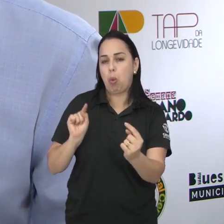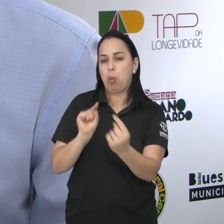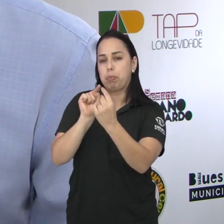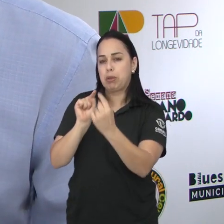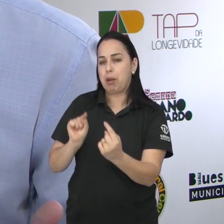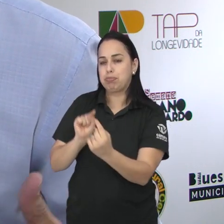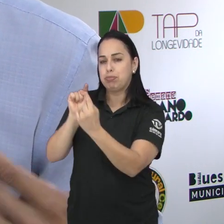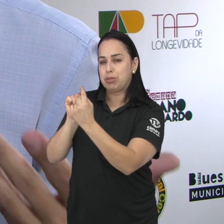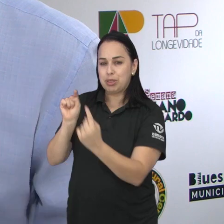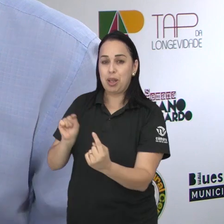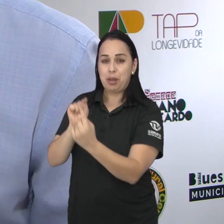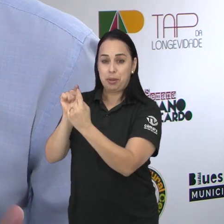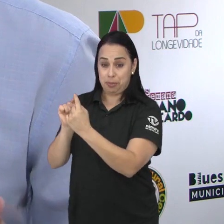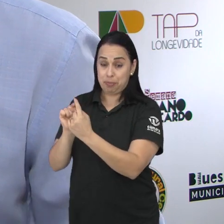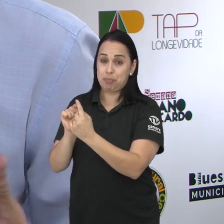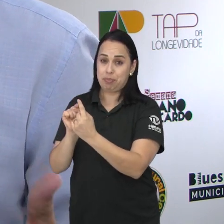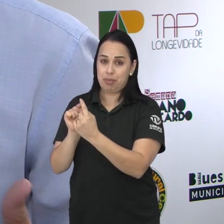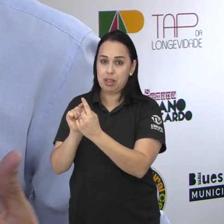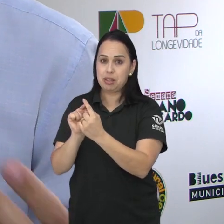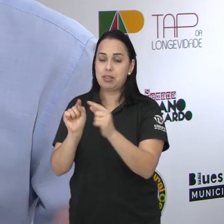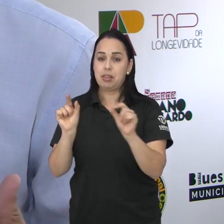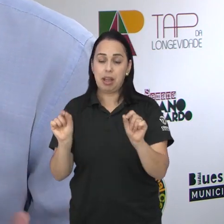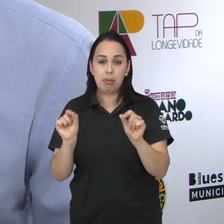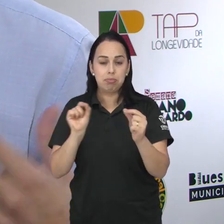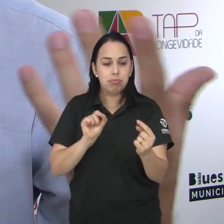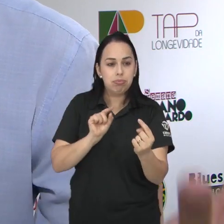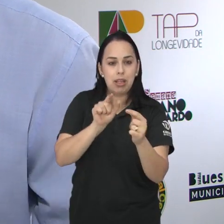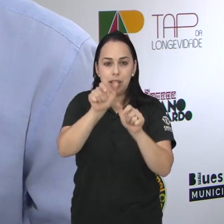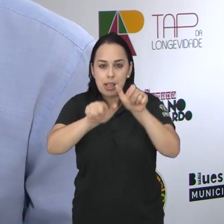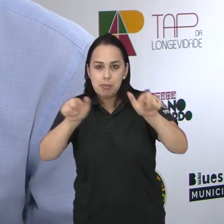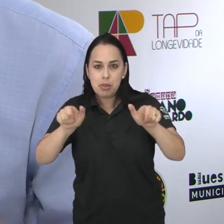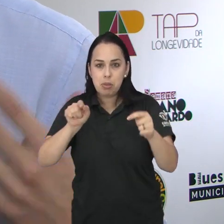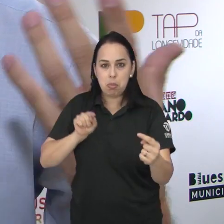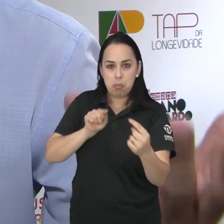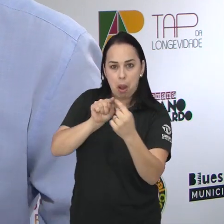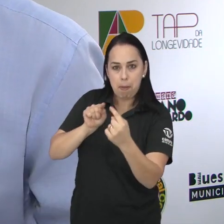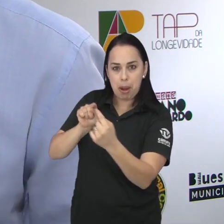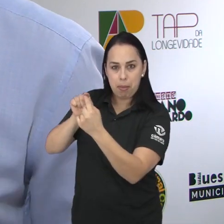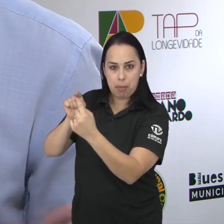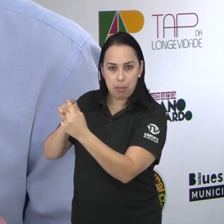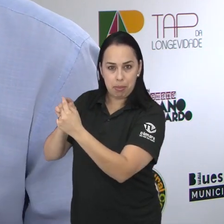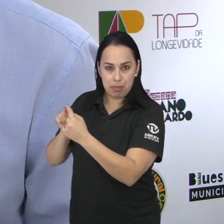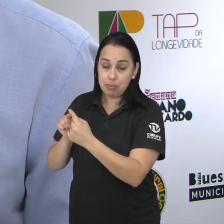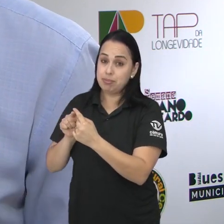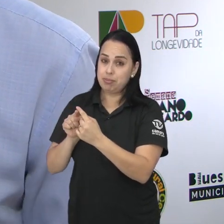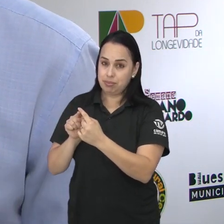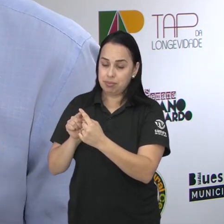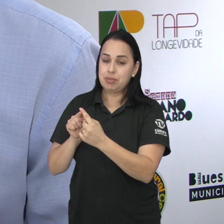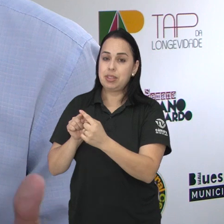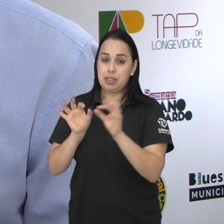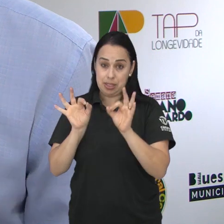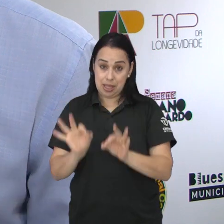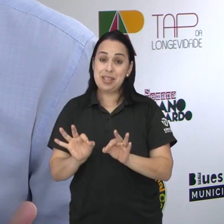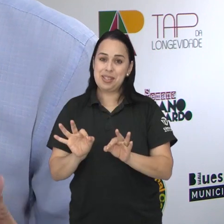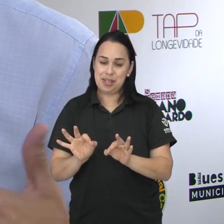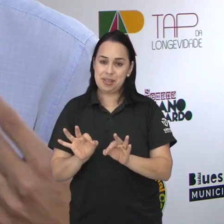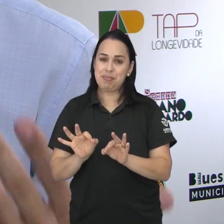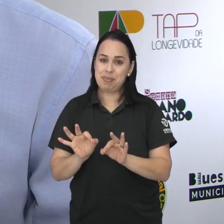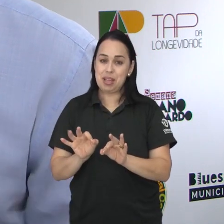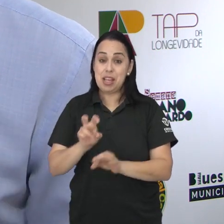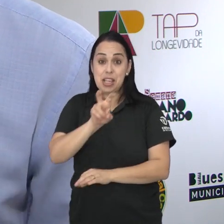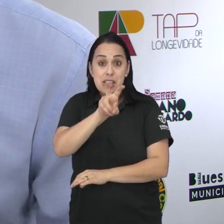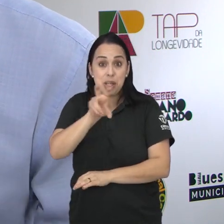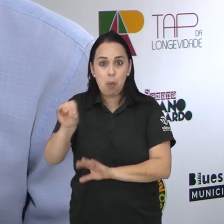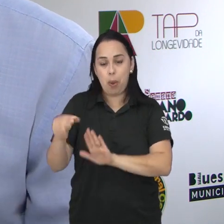que estamos realizando está em consonância com a população, com os anseios da população, e está. Porque